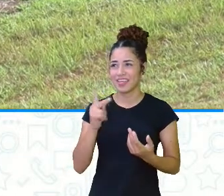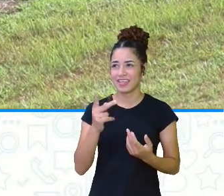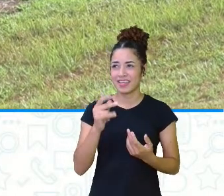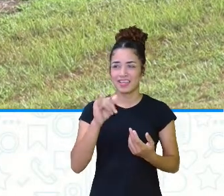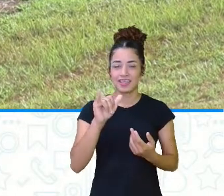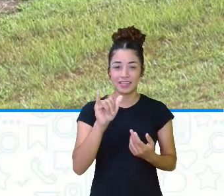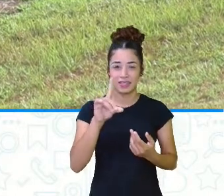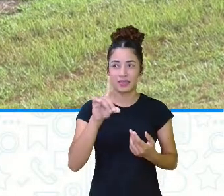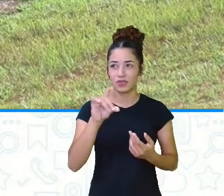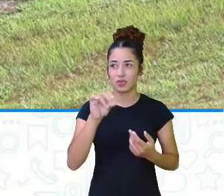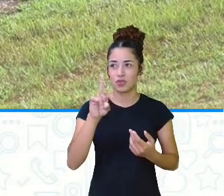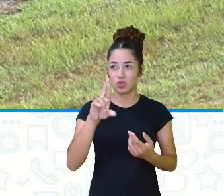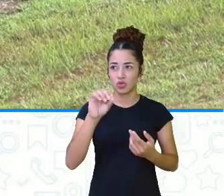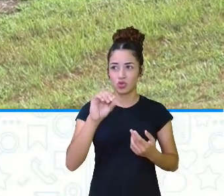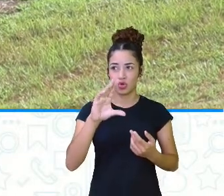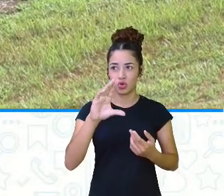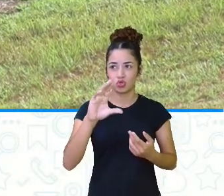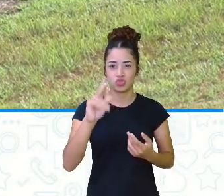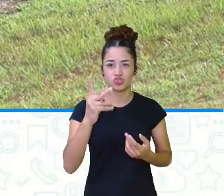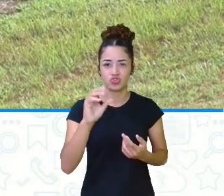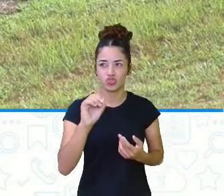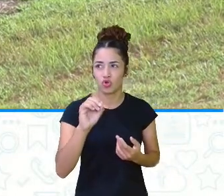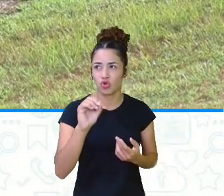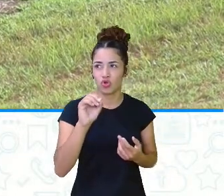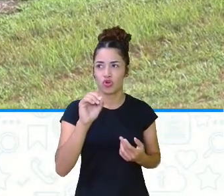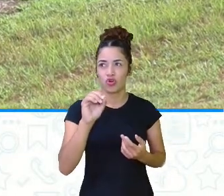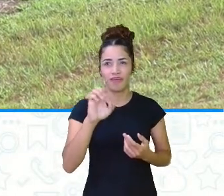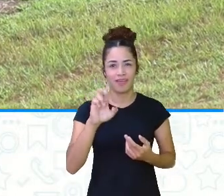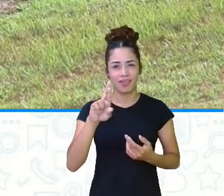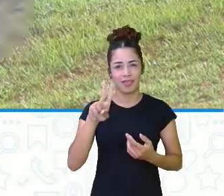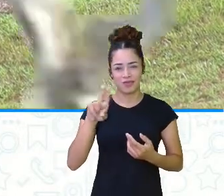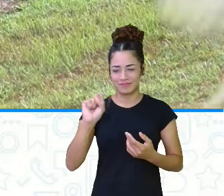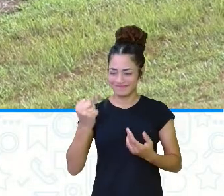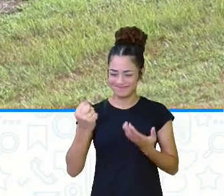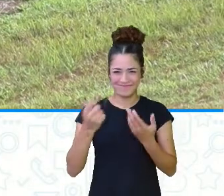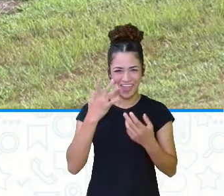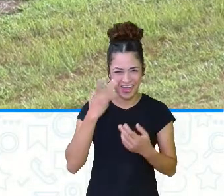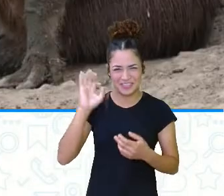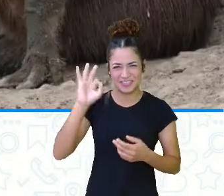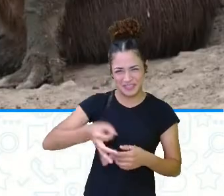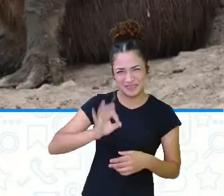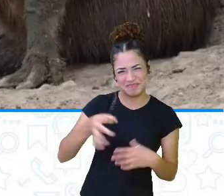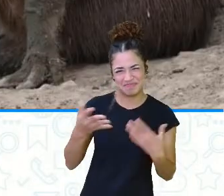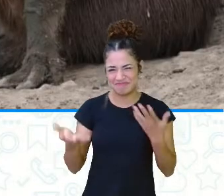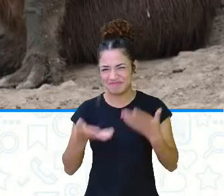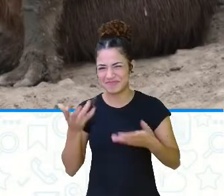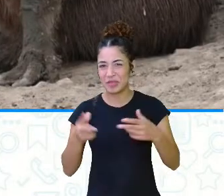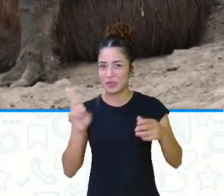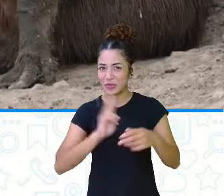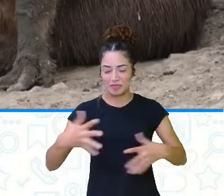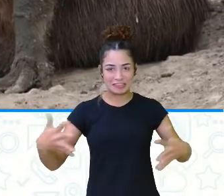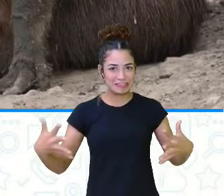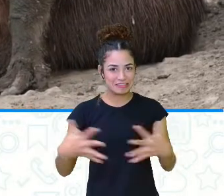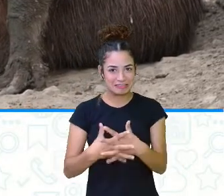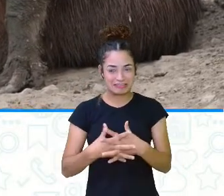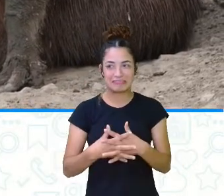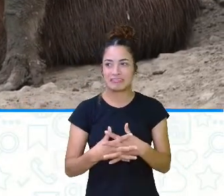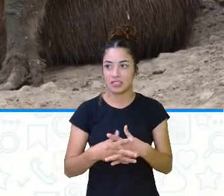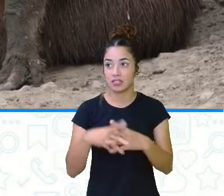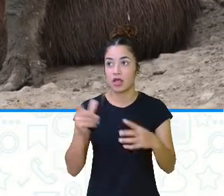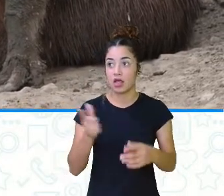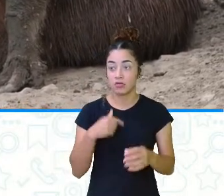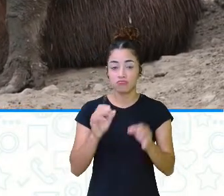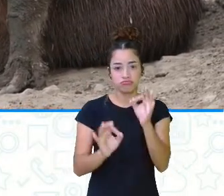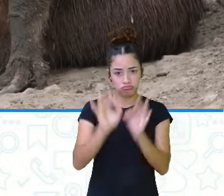Hydrochoerus hydrochaeris. Eu acho que eu falei certo, hein? Que é um nome bem complicadinho, né? Olha só, ela mede